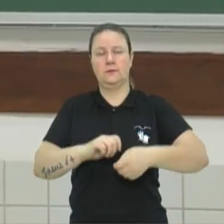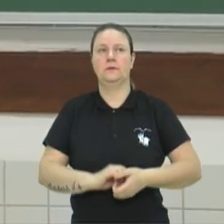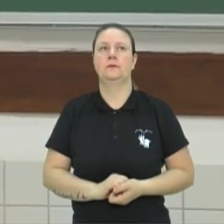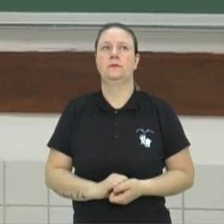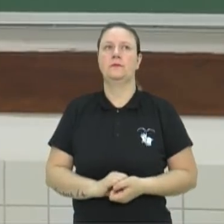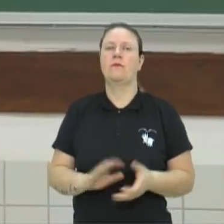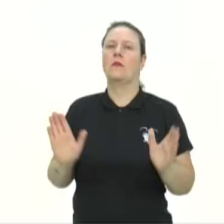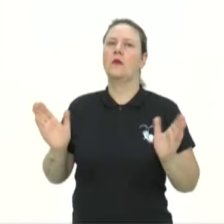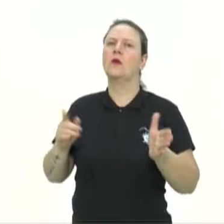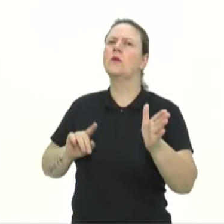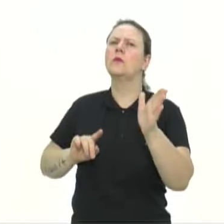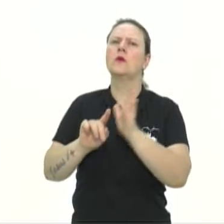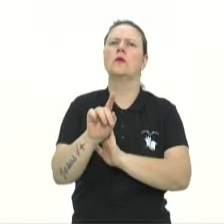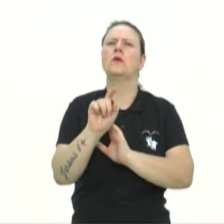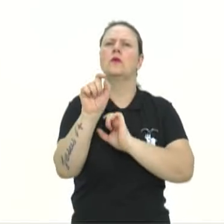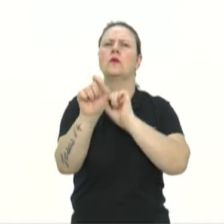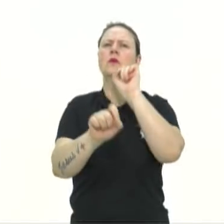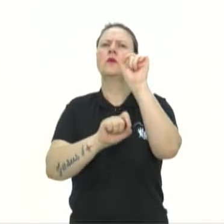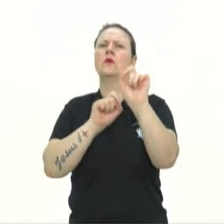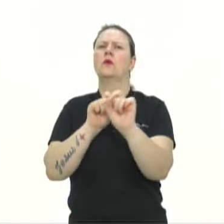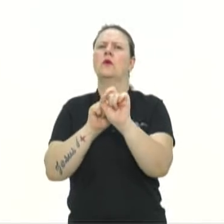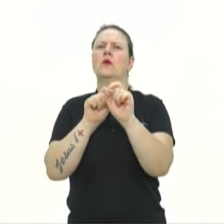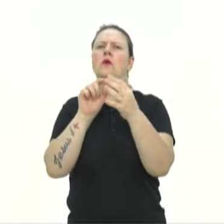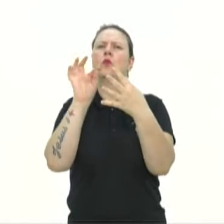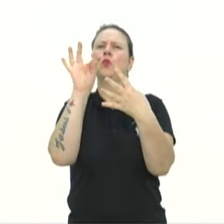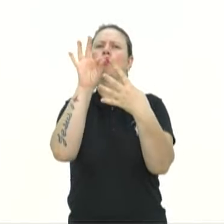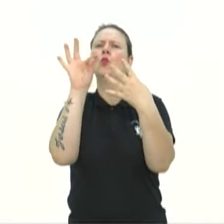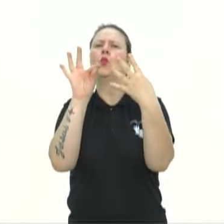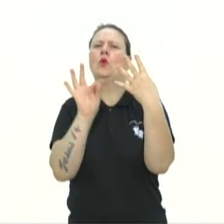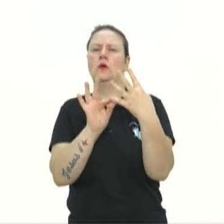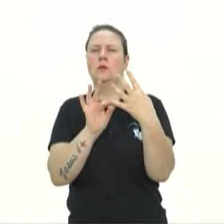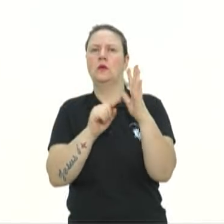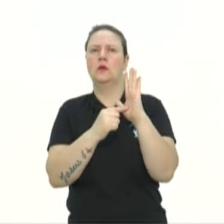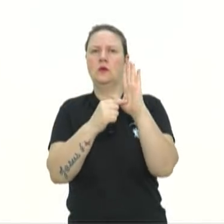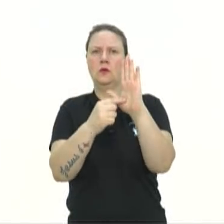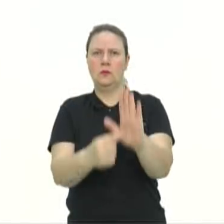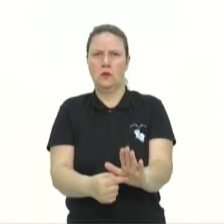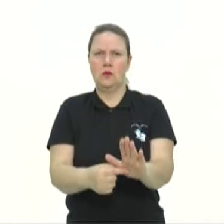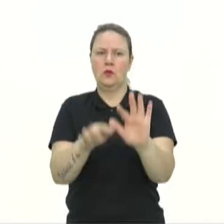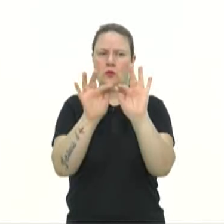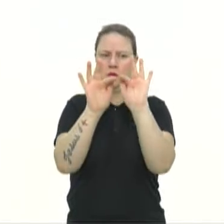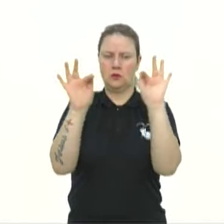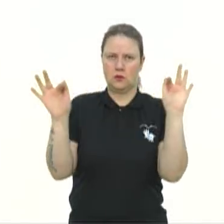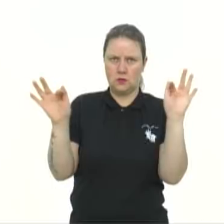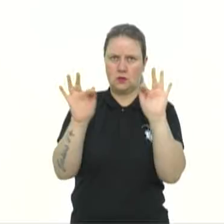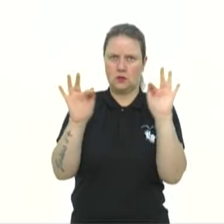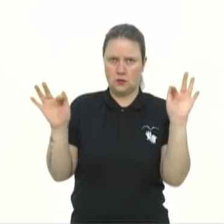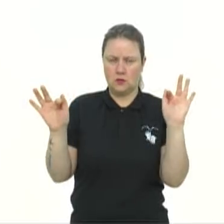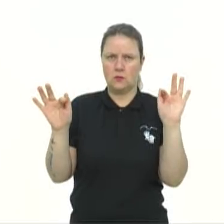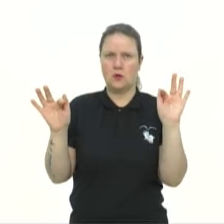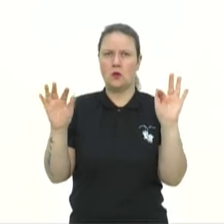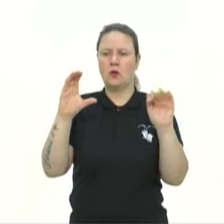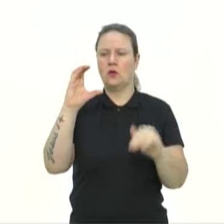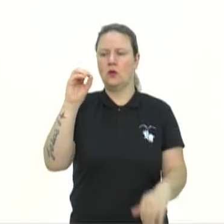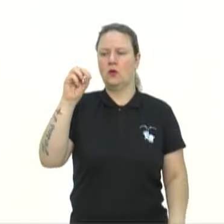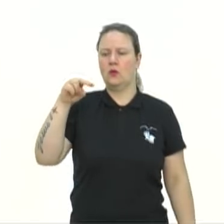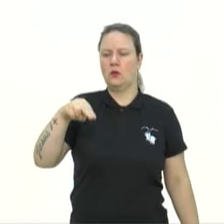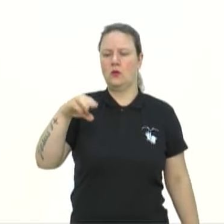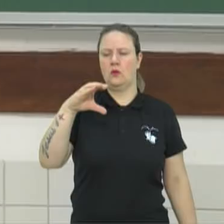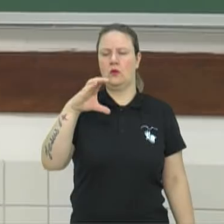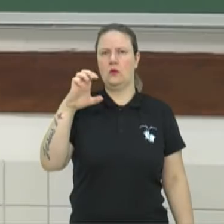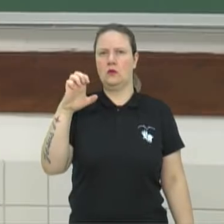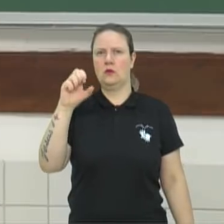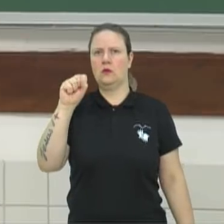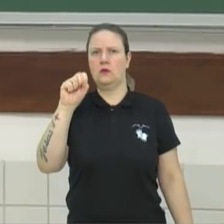um quiz. Qual das alternativas apresenta uma oração subordinada adverbial concessiva? Ou seja, qual